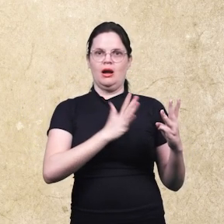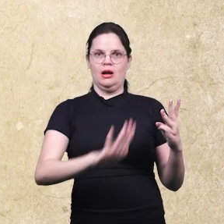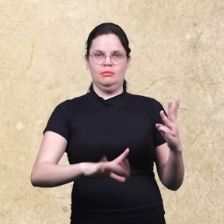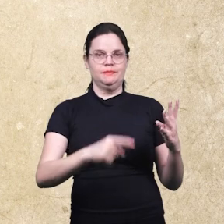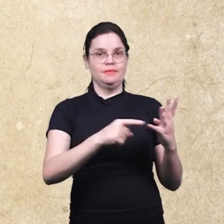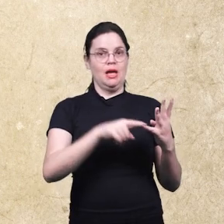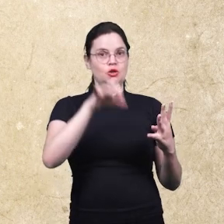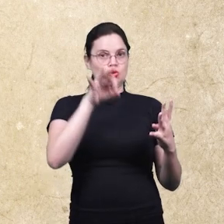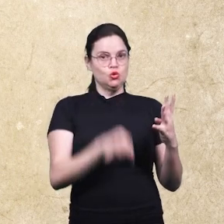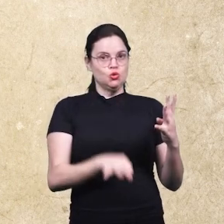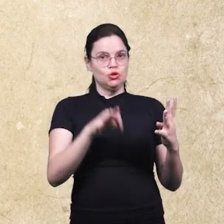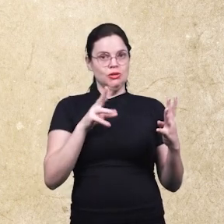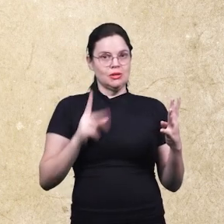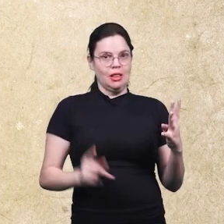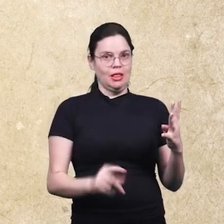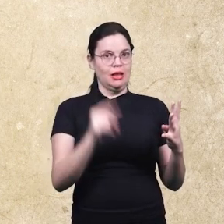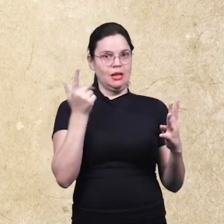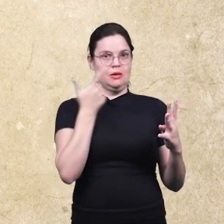Trazer a justiça eterna.